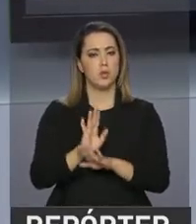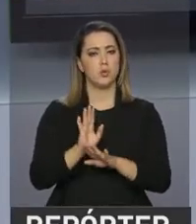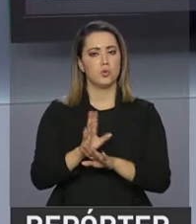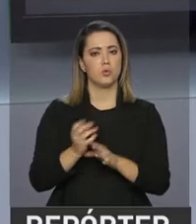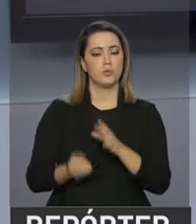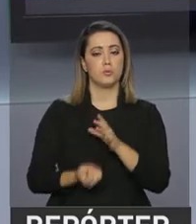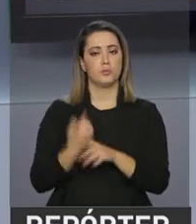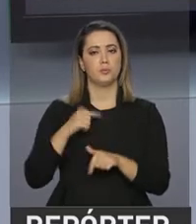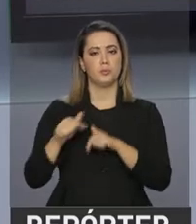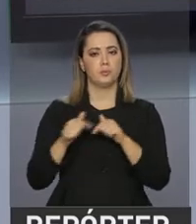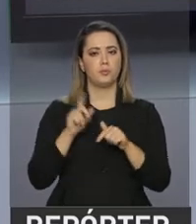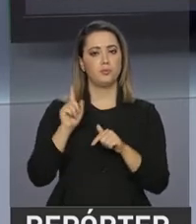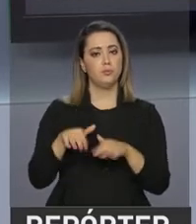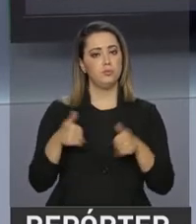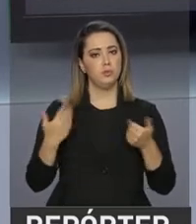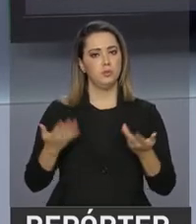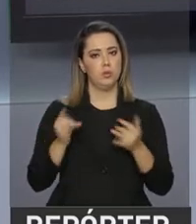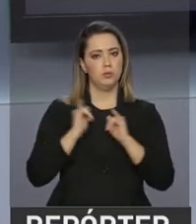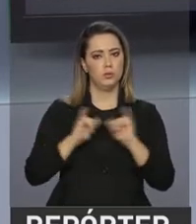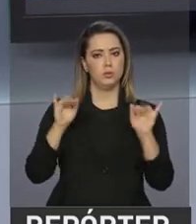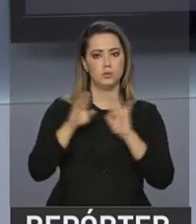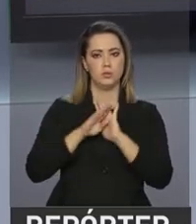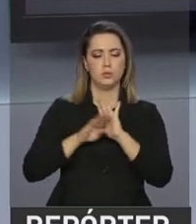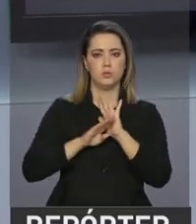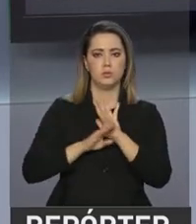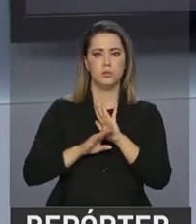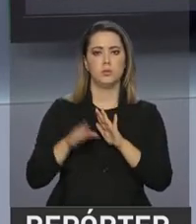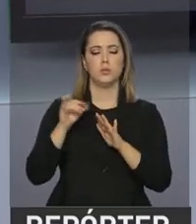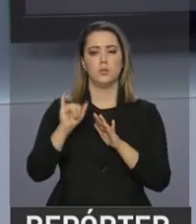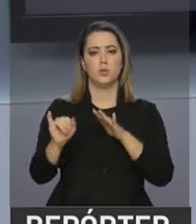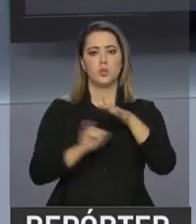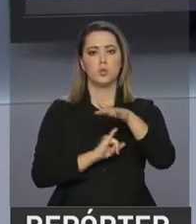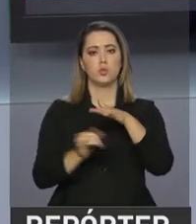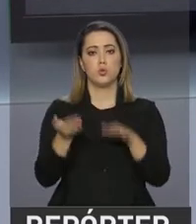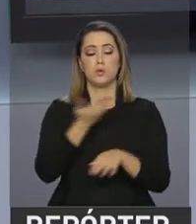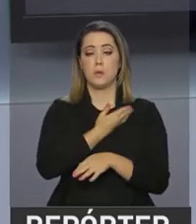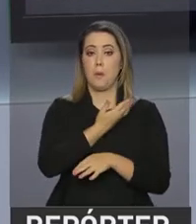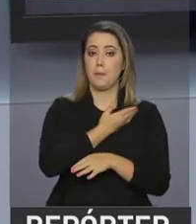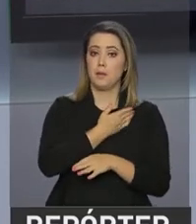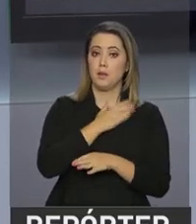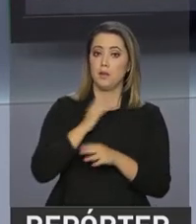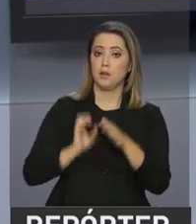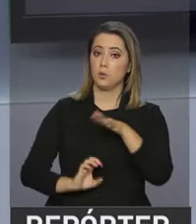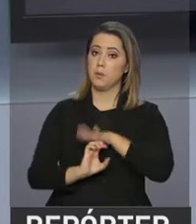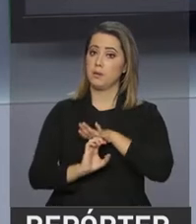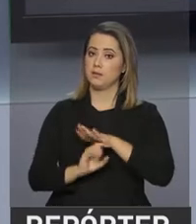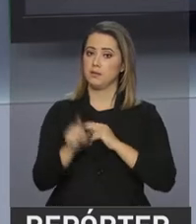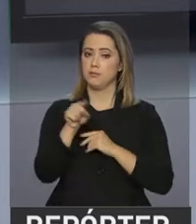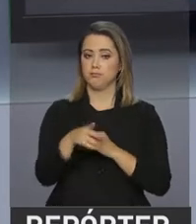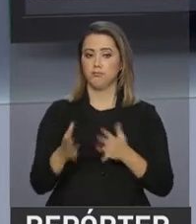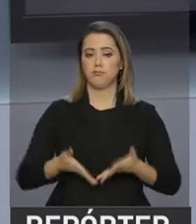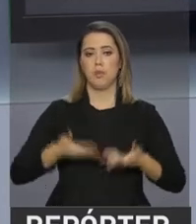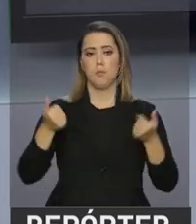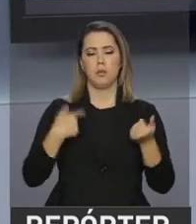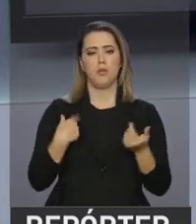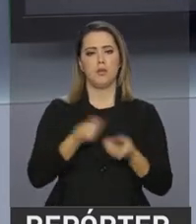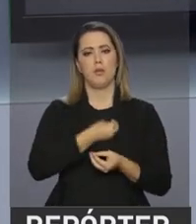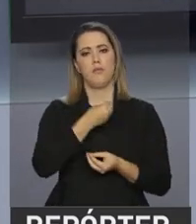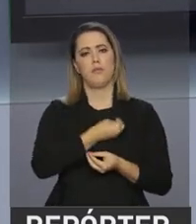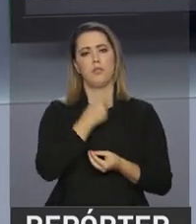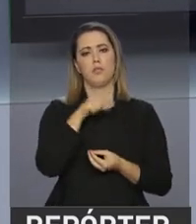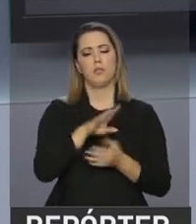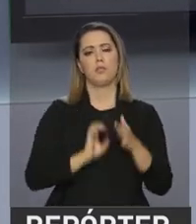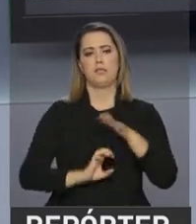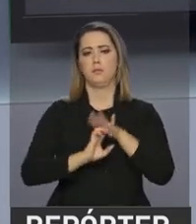empregos e para isso foi lançado o programa instituição amiga do empreendedor que vem para aumentar a sobrevivência das pequenas